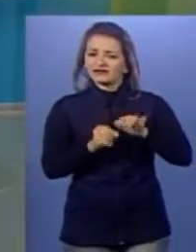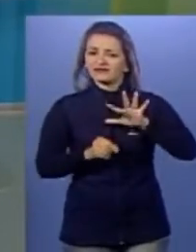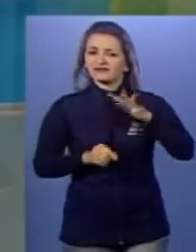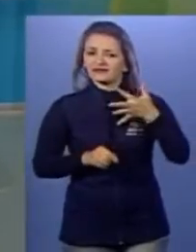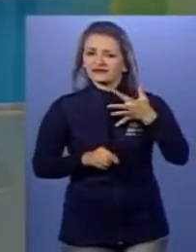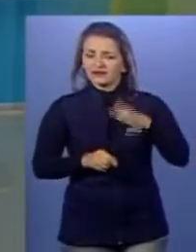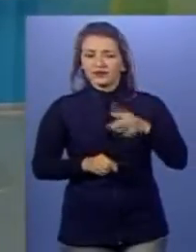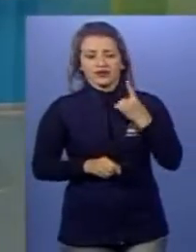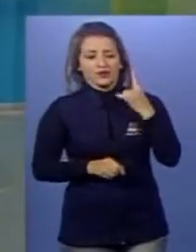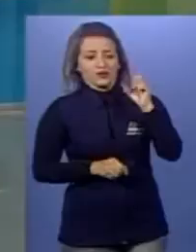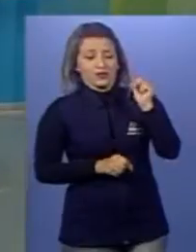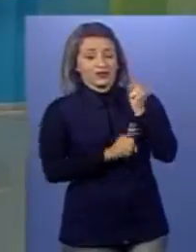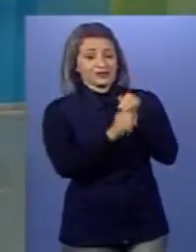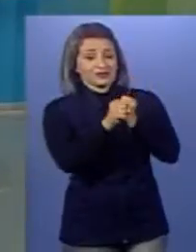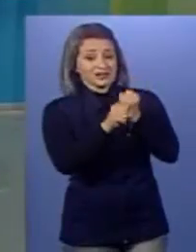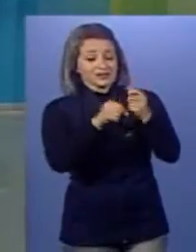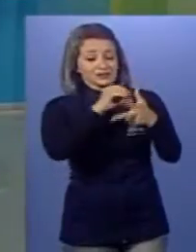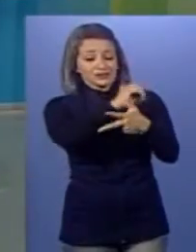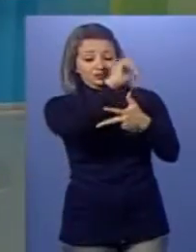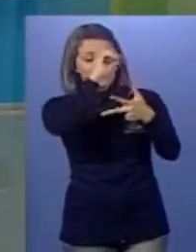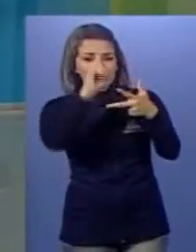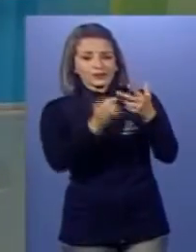18 anos